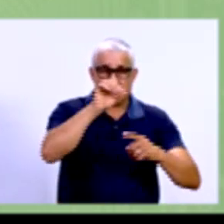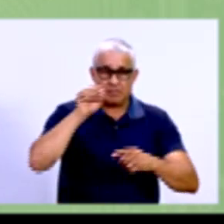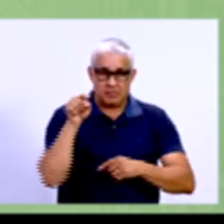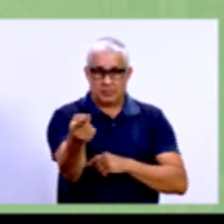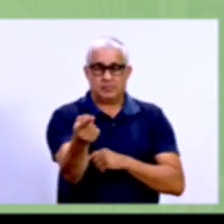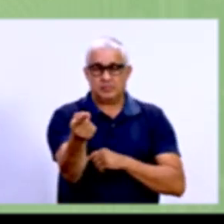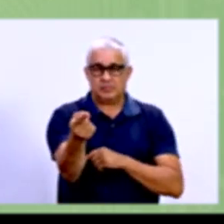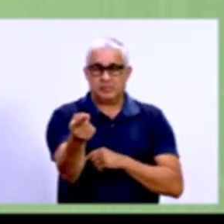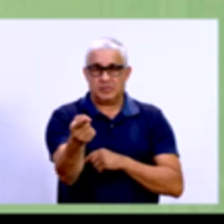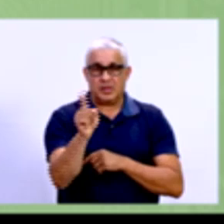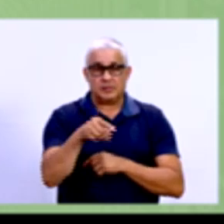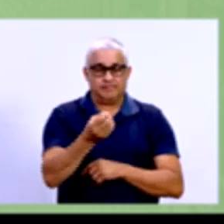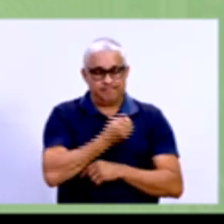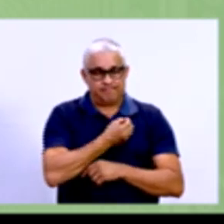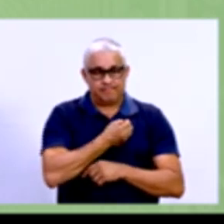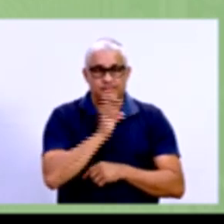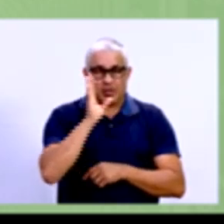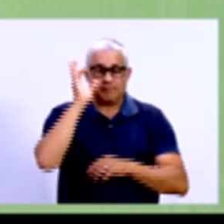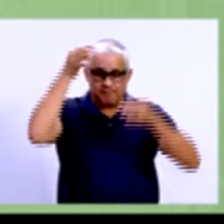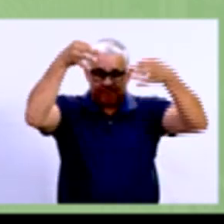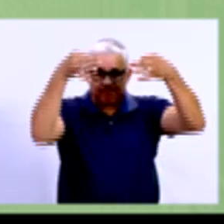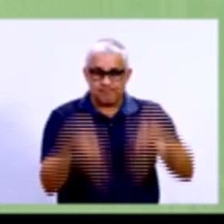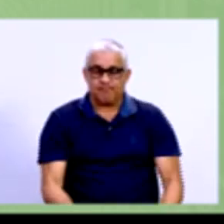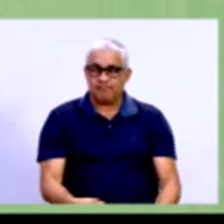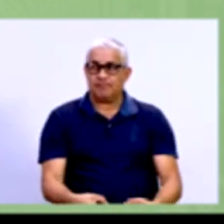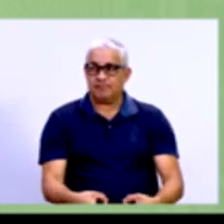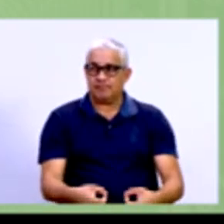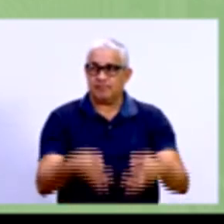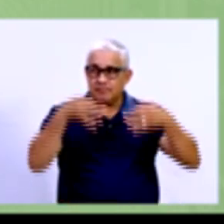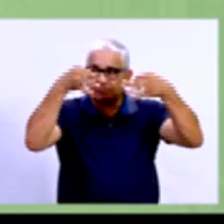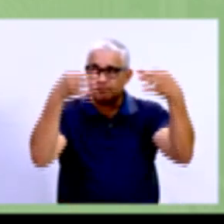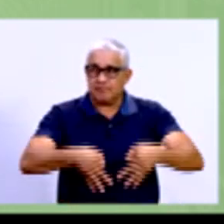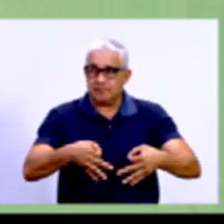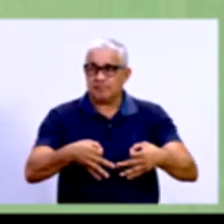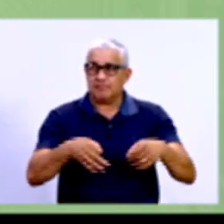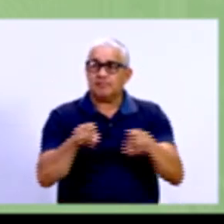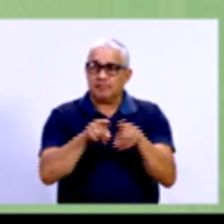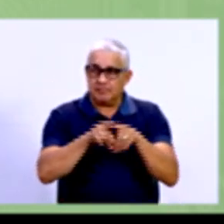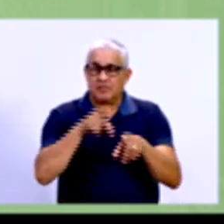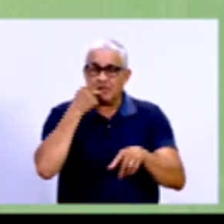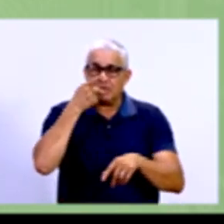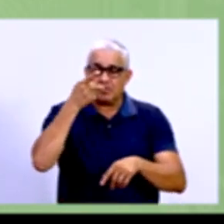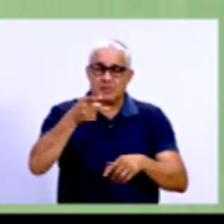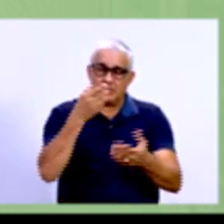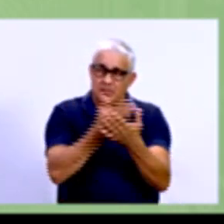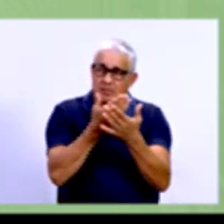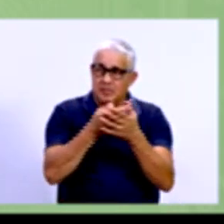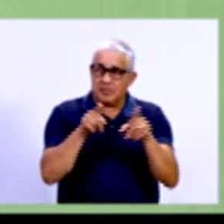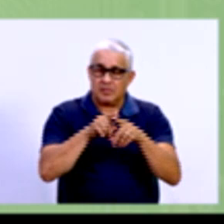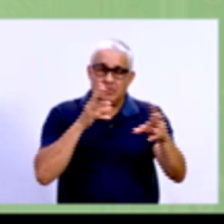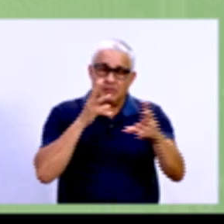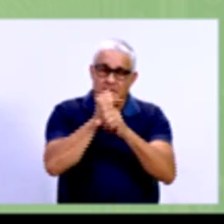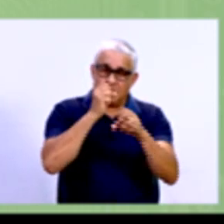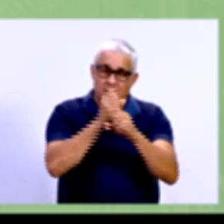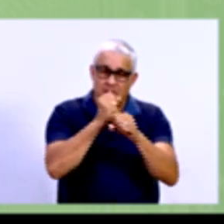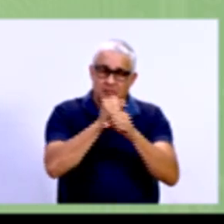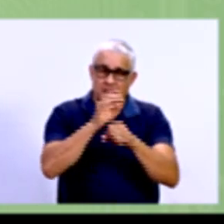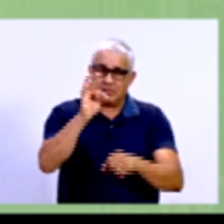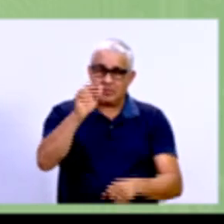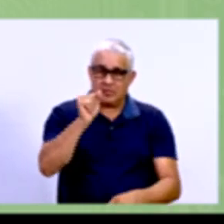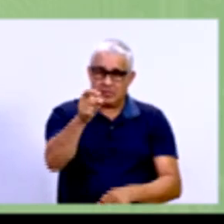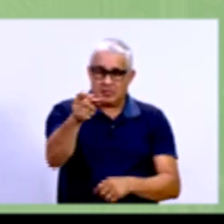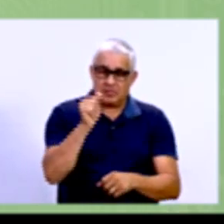um número pré-definido, tá, pessoal? A gente falou isso nas aulas também. E quando a gente vai calcular a taxa de